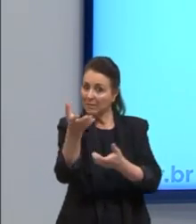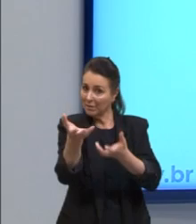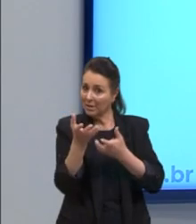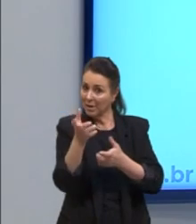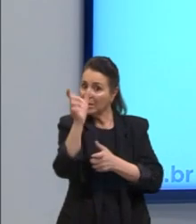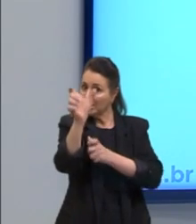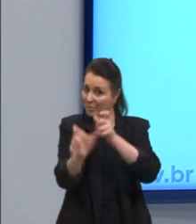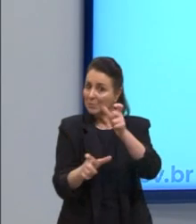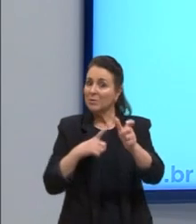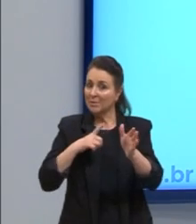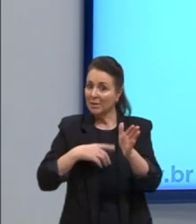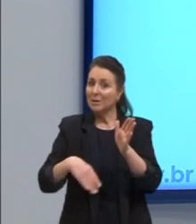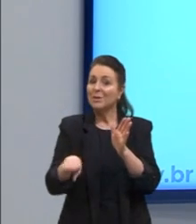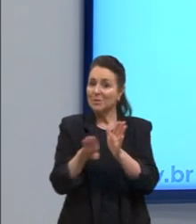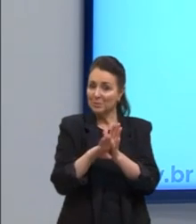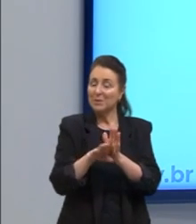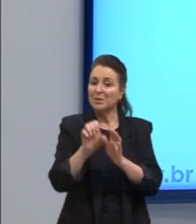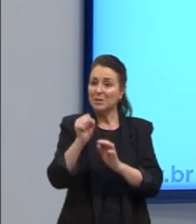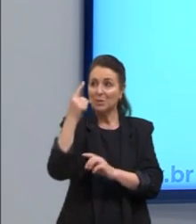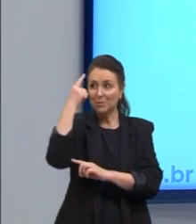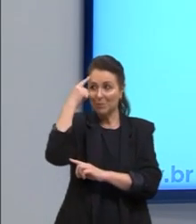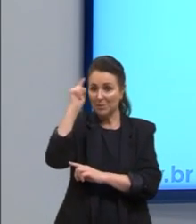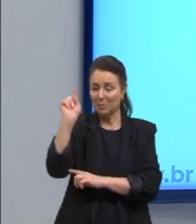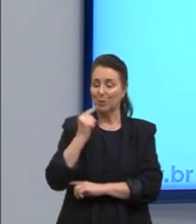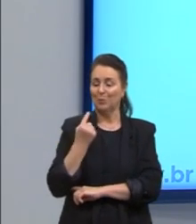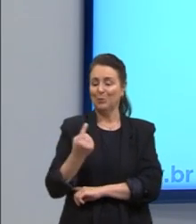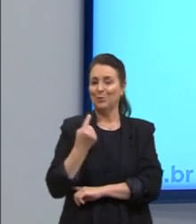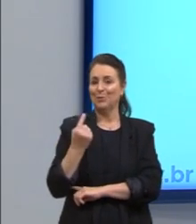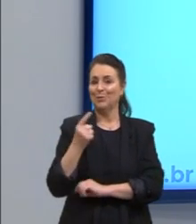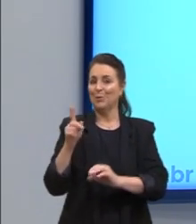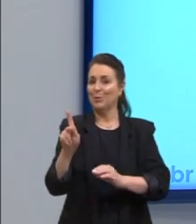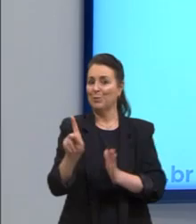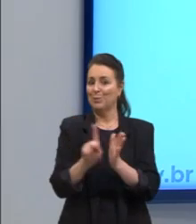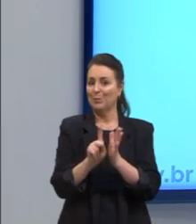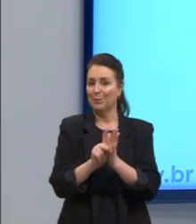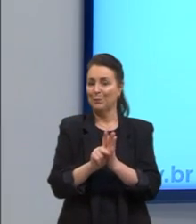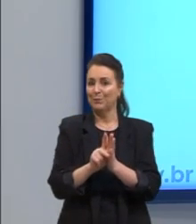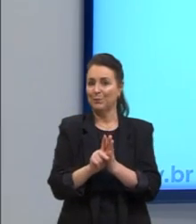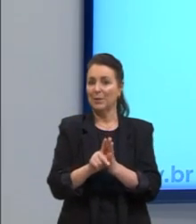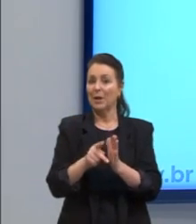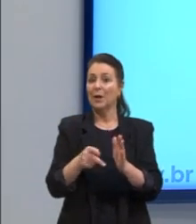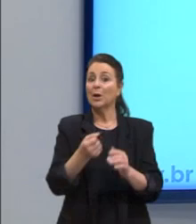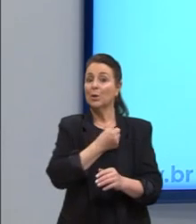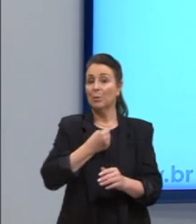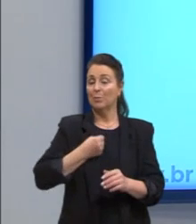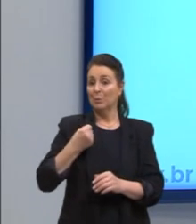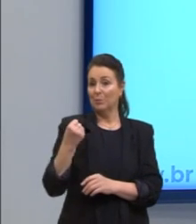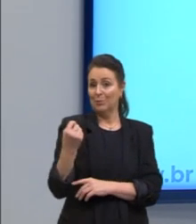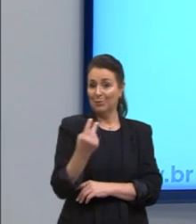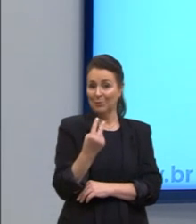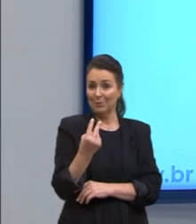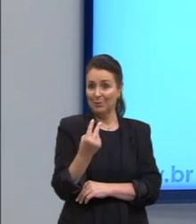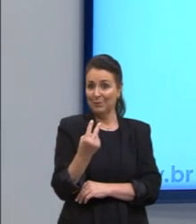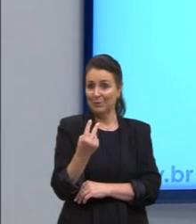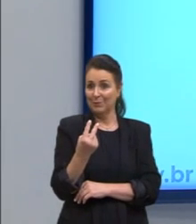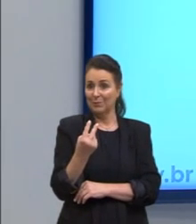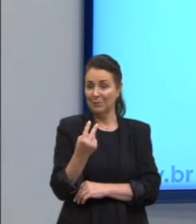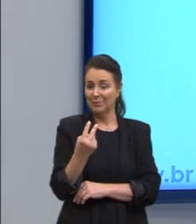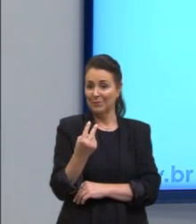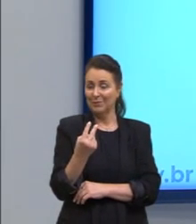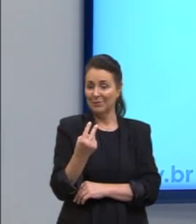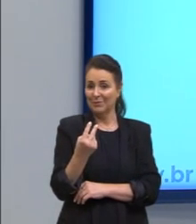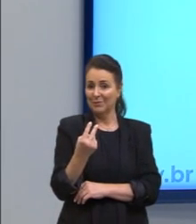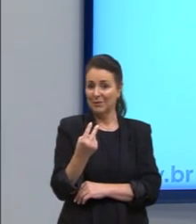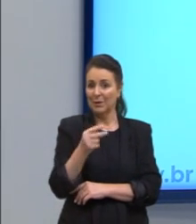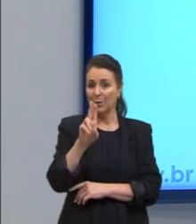a sua e os seus e as suas o seu pensamento individual né questão número 2 de dois